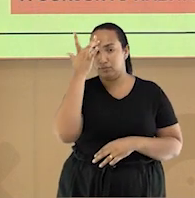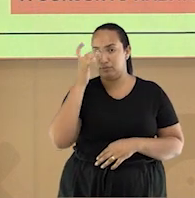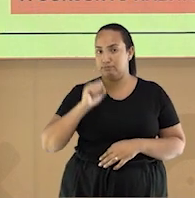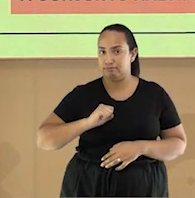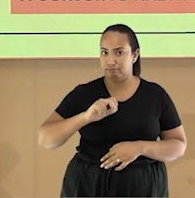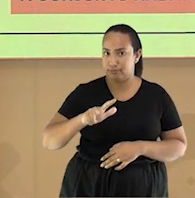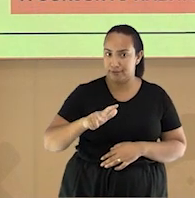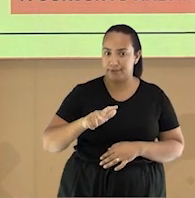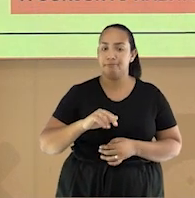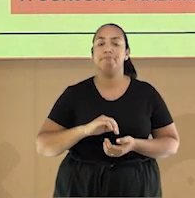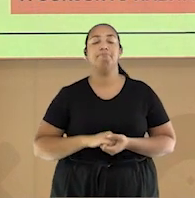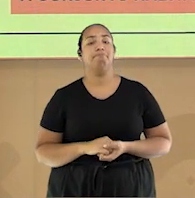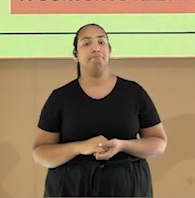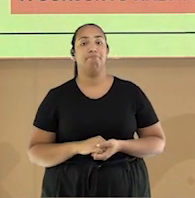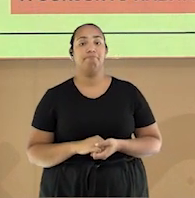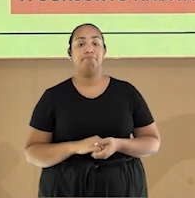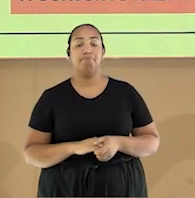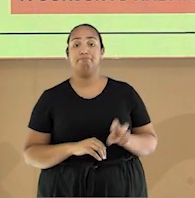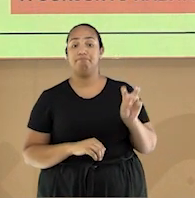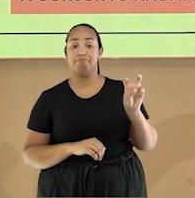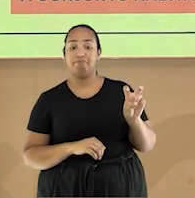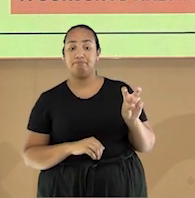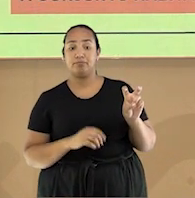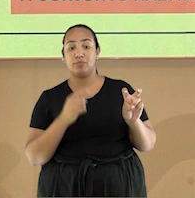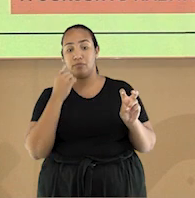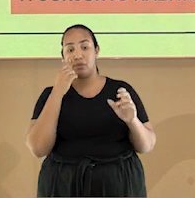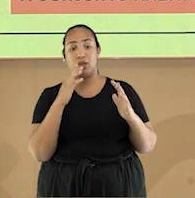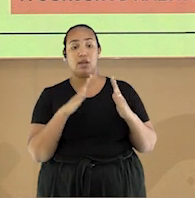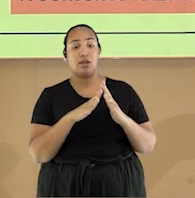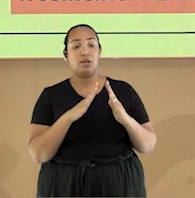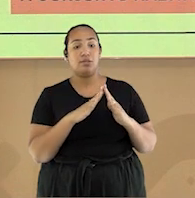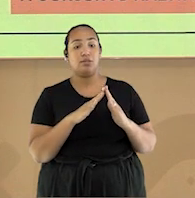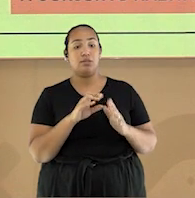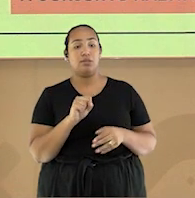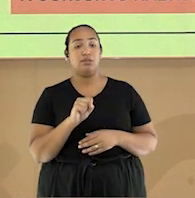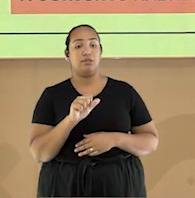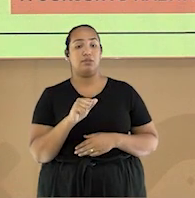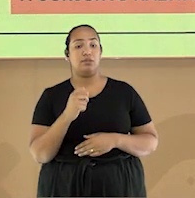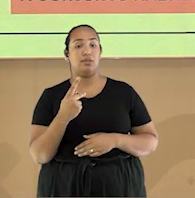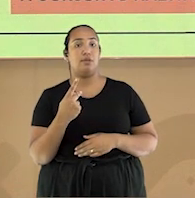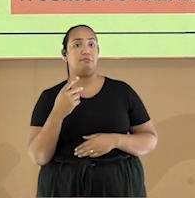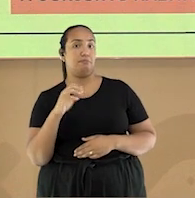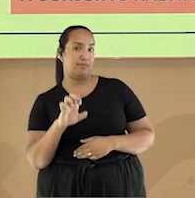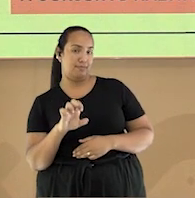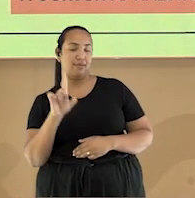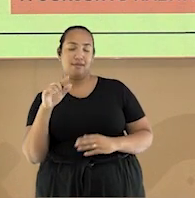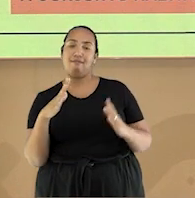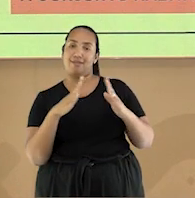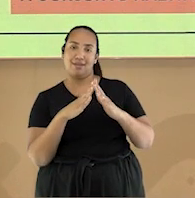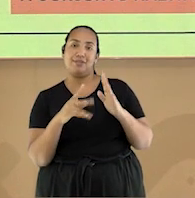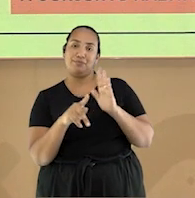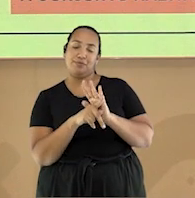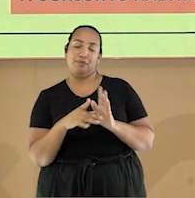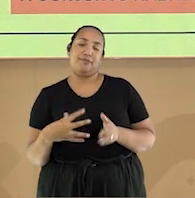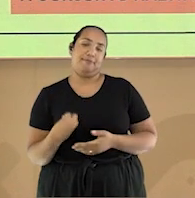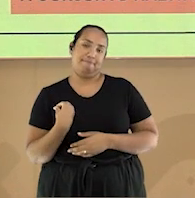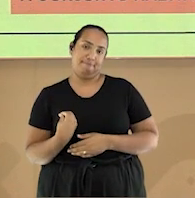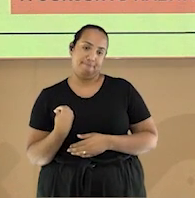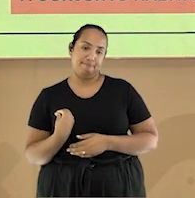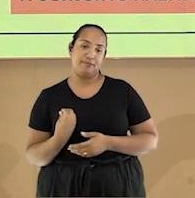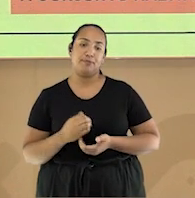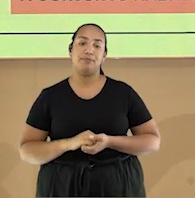capatazes. No 5 nós podemos ver casinha de sapé, que era onde esse povo se organizava, ficava, era onde eles